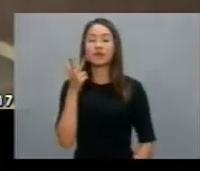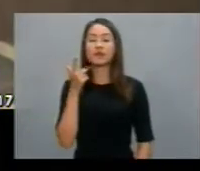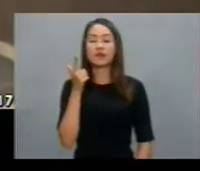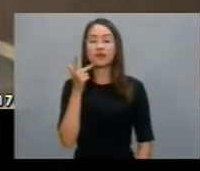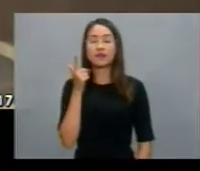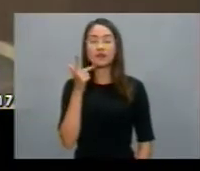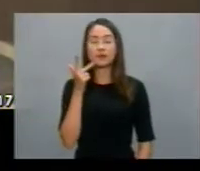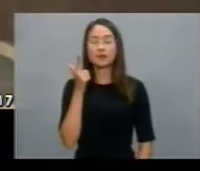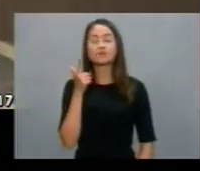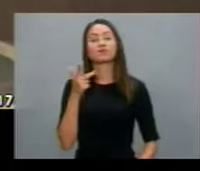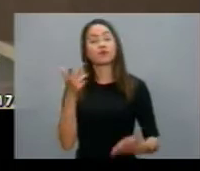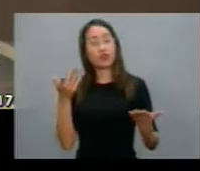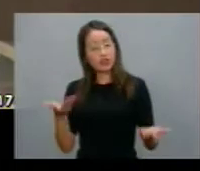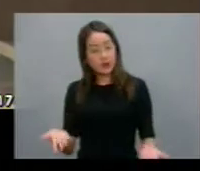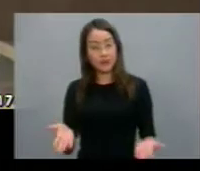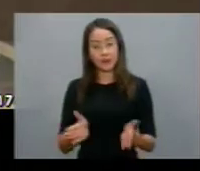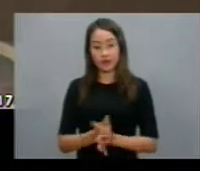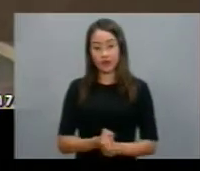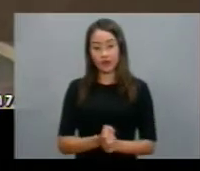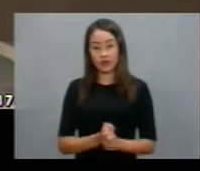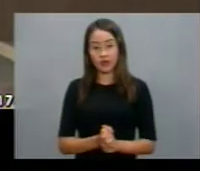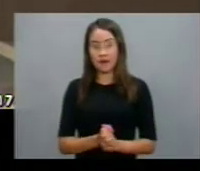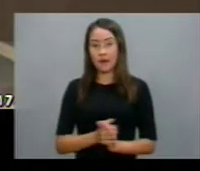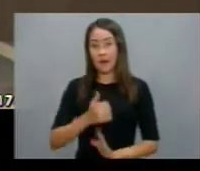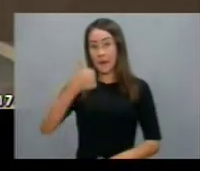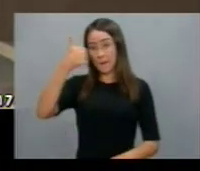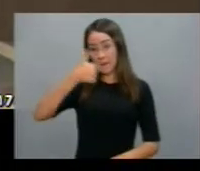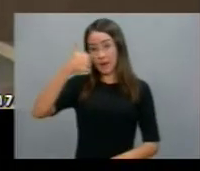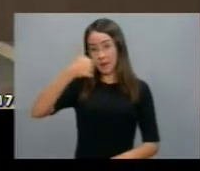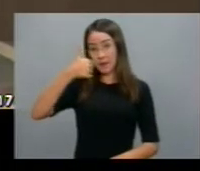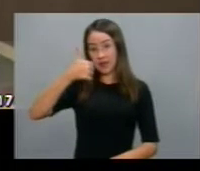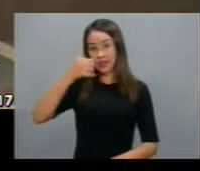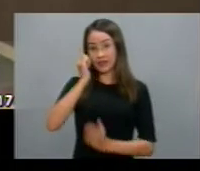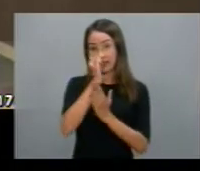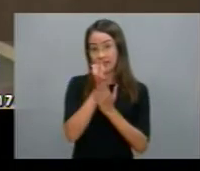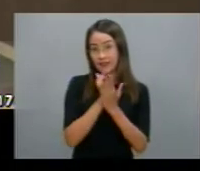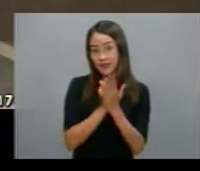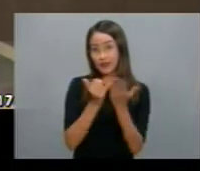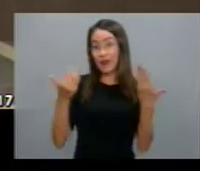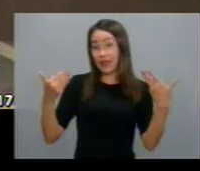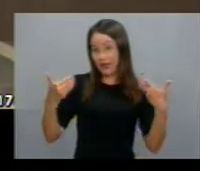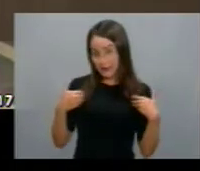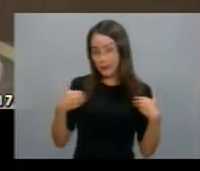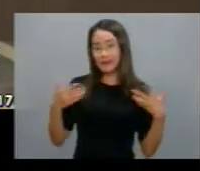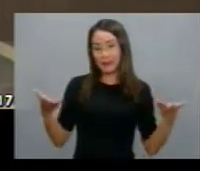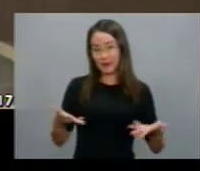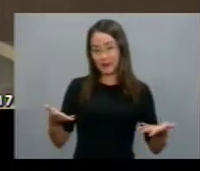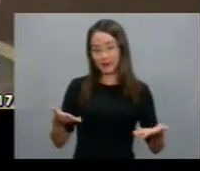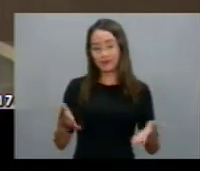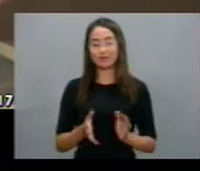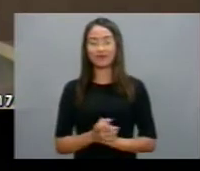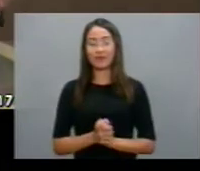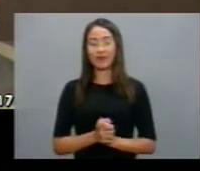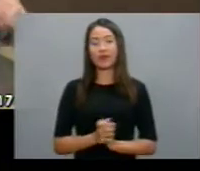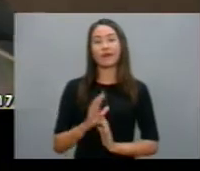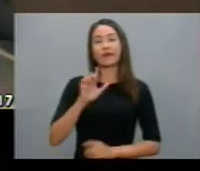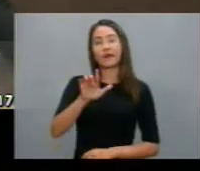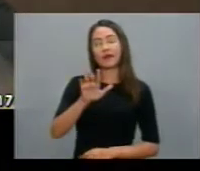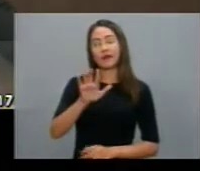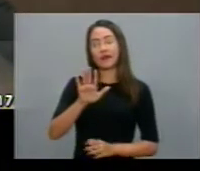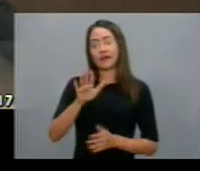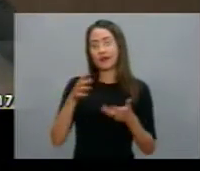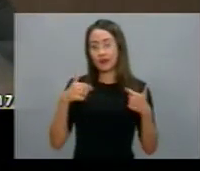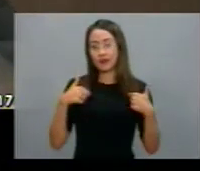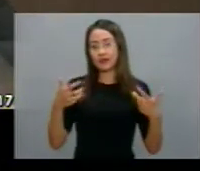E, obviamente, eu queria, nesse primeiro pronunciamento da sessão de hoje, eu queria